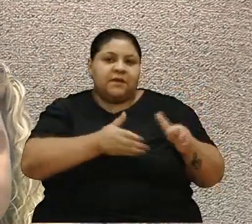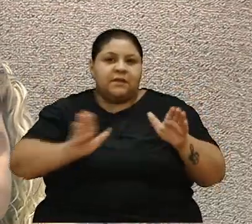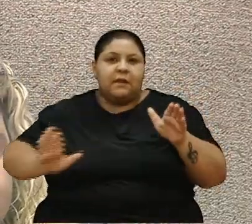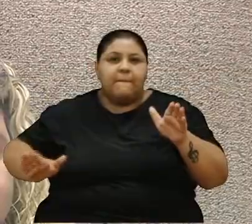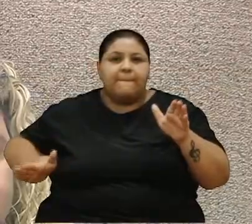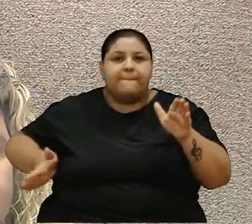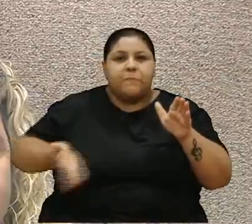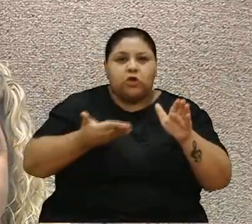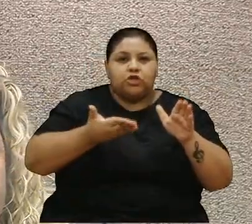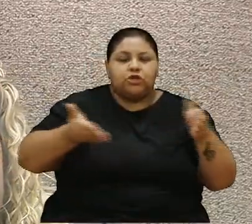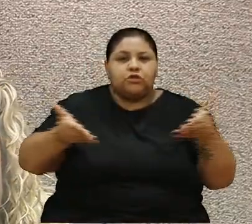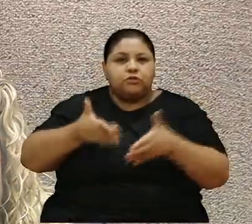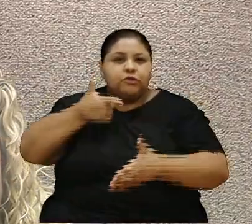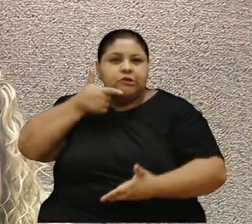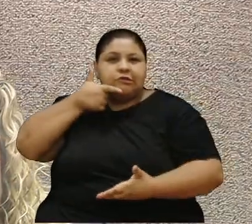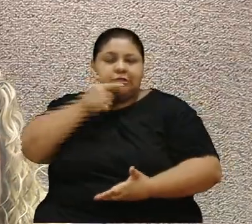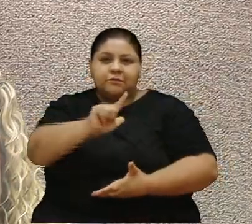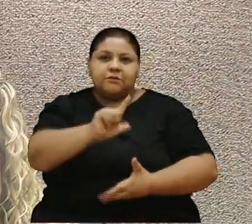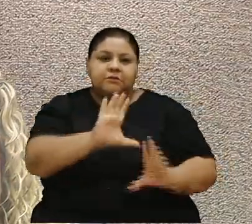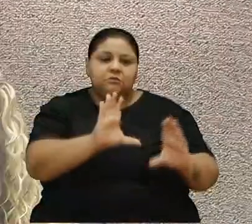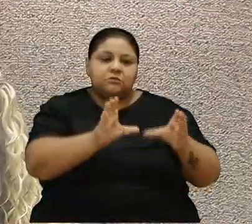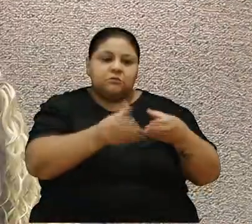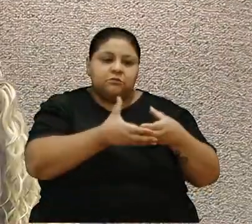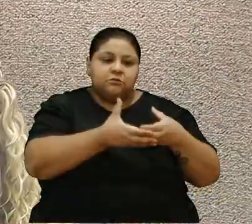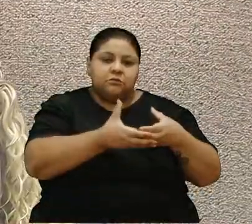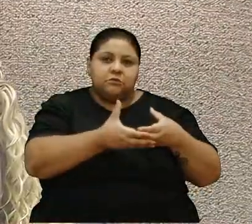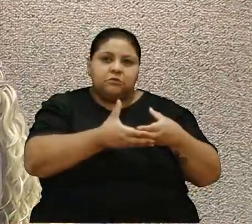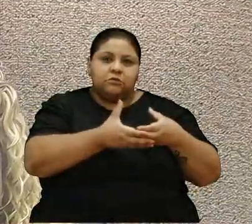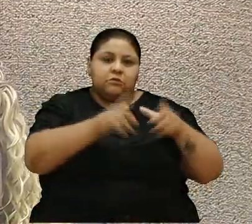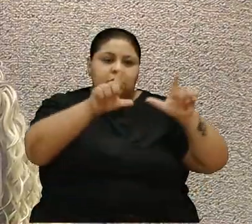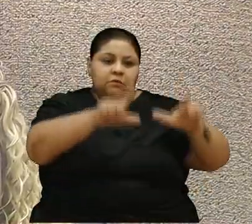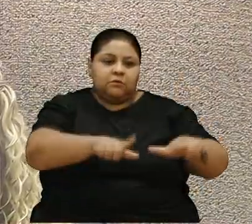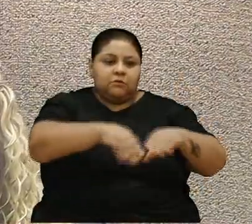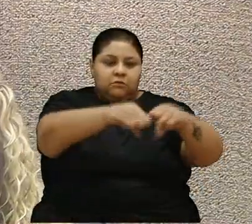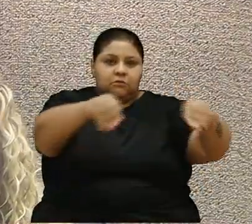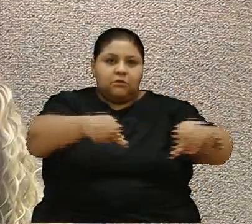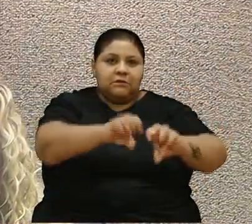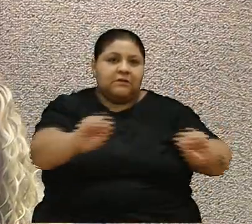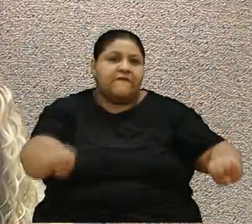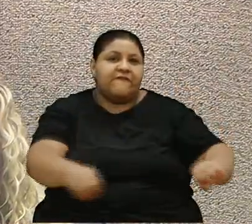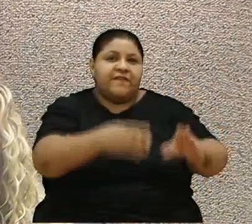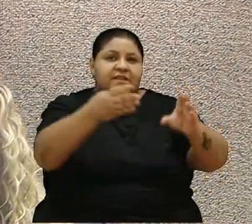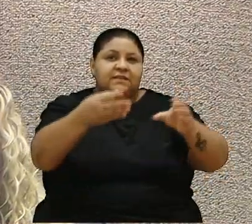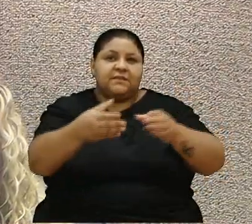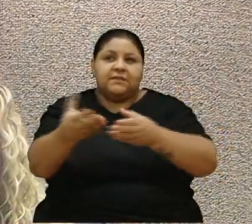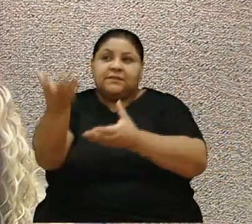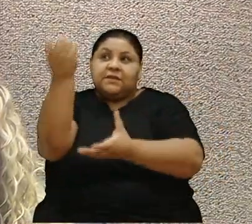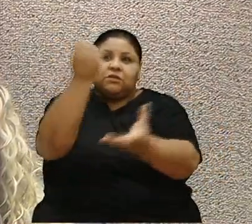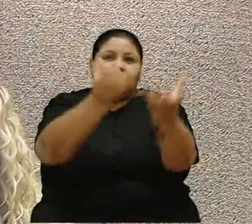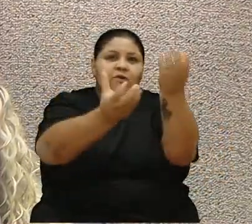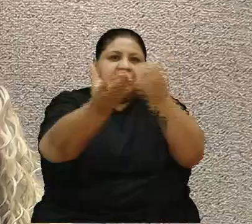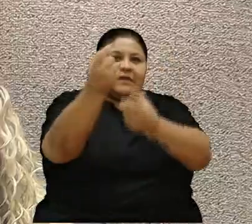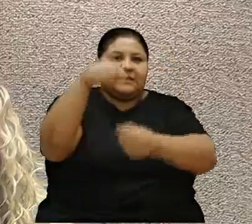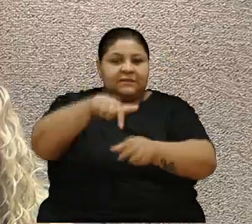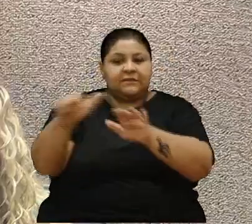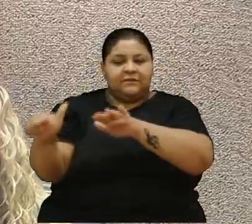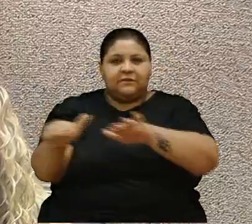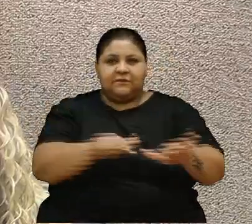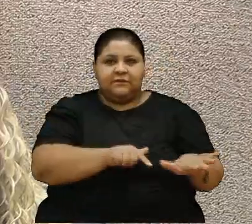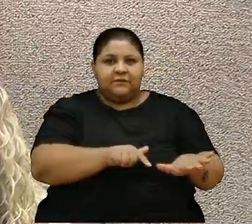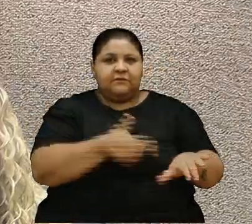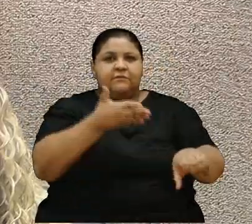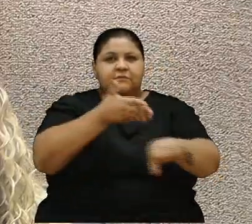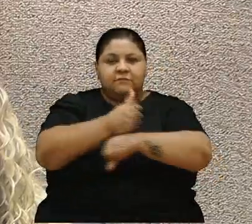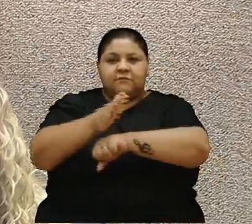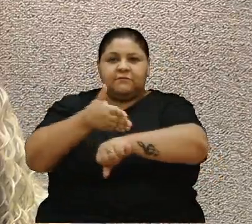tornou-se campeões da modalidade cancha de areia na Festa das Colheitas nesse final de semana, onde que os